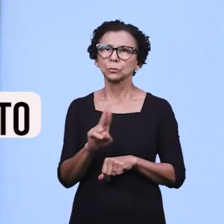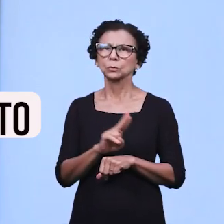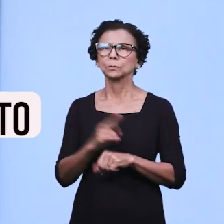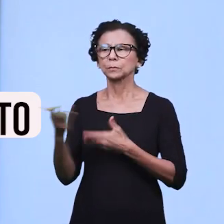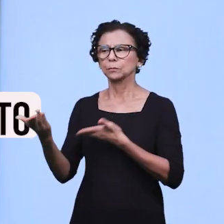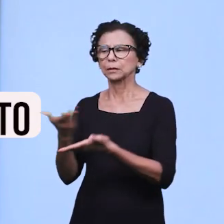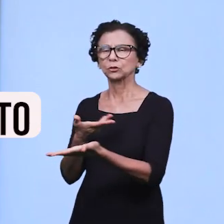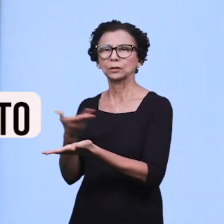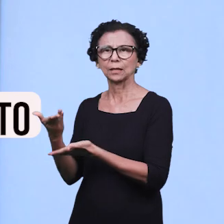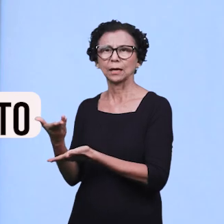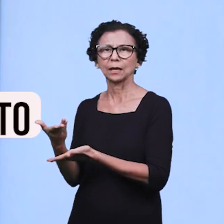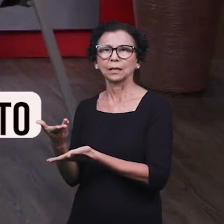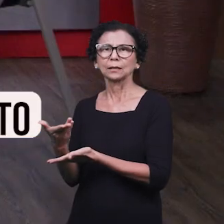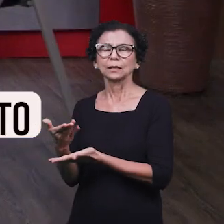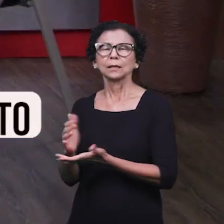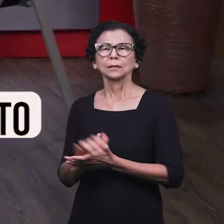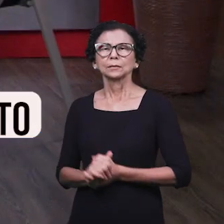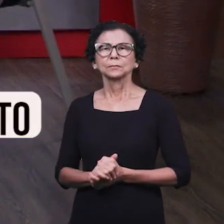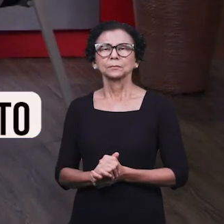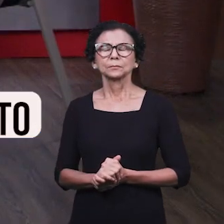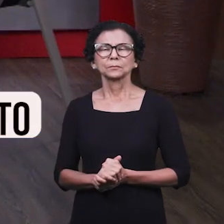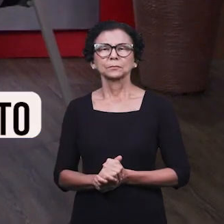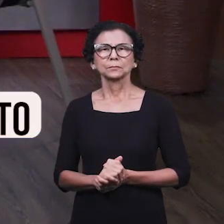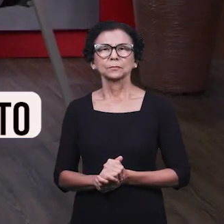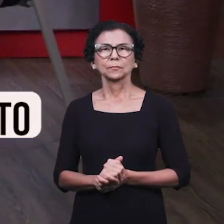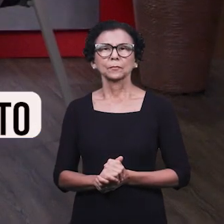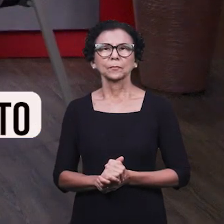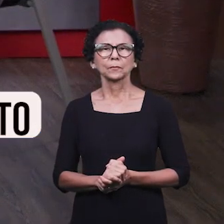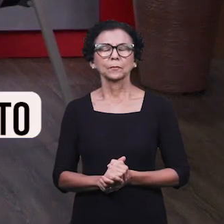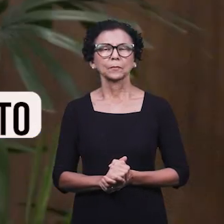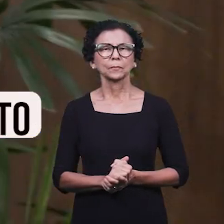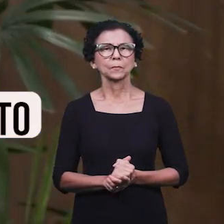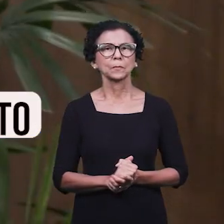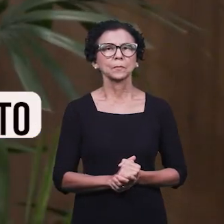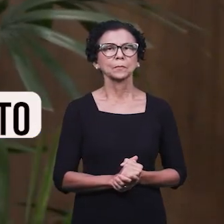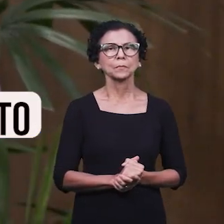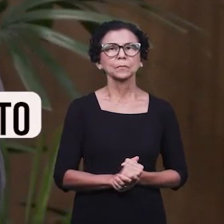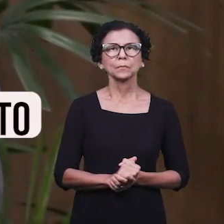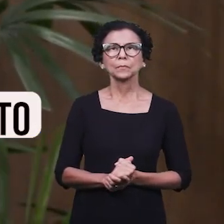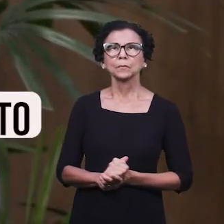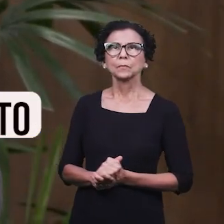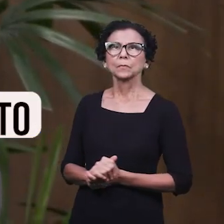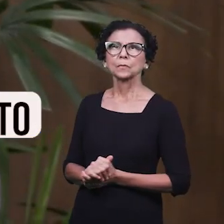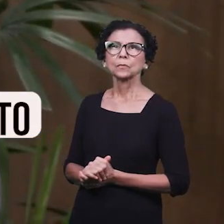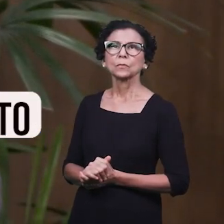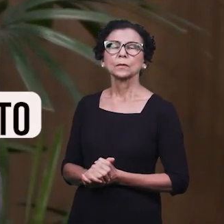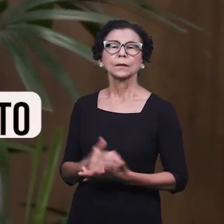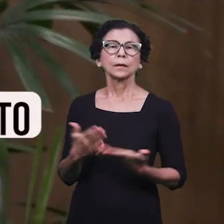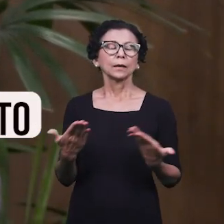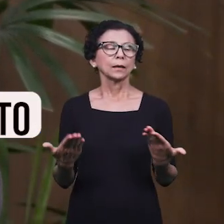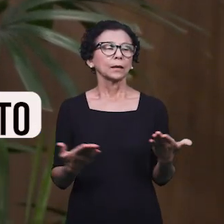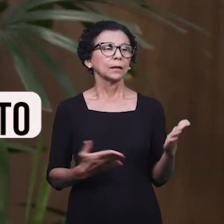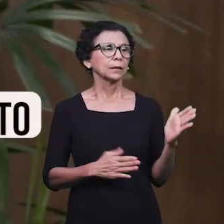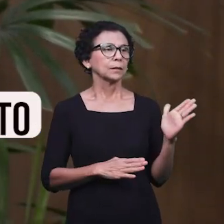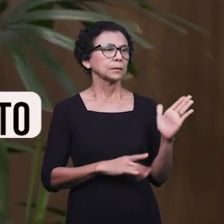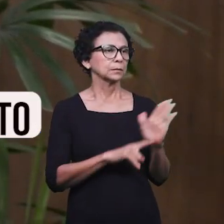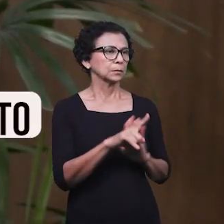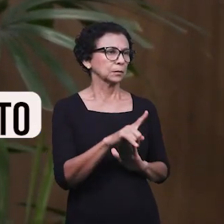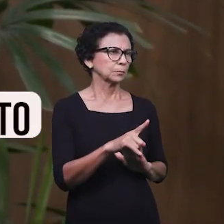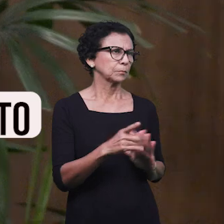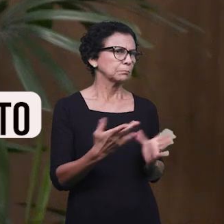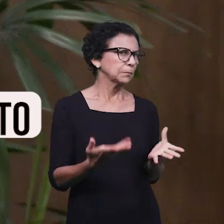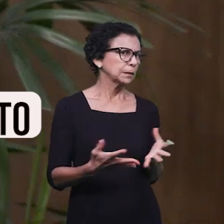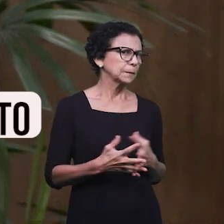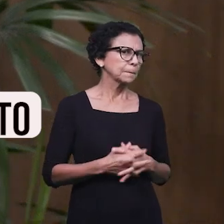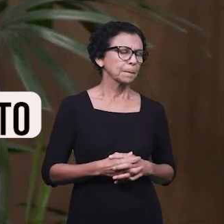dos filhos. Agora, Davina, outra dúvida que eu tenho aqui é a seguinte: de que forma que os professores e